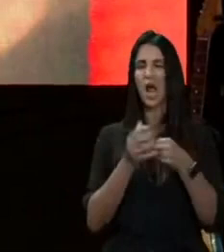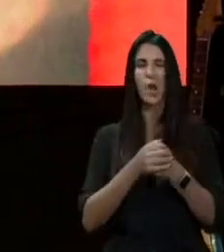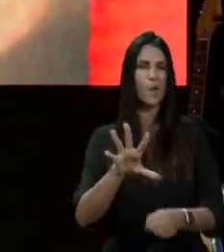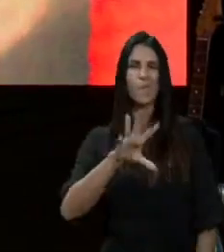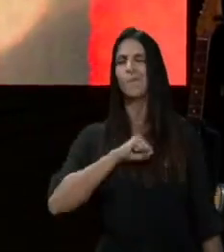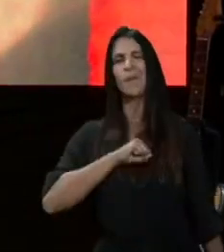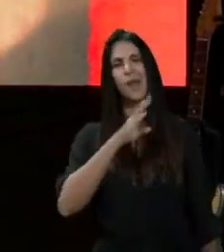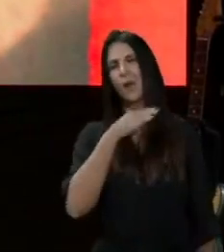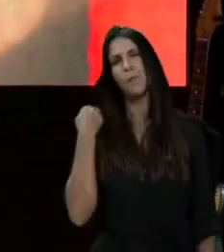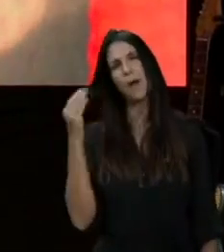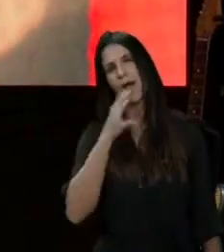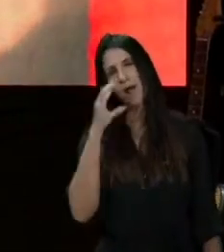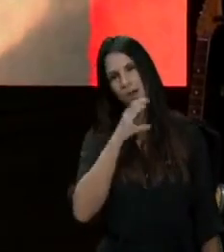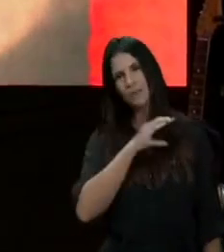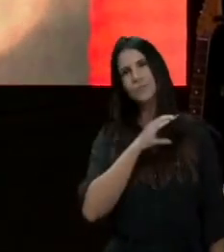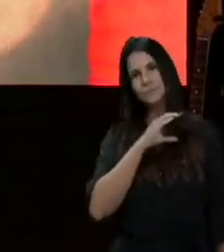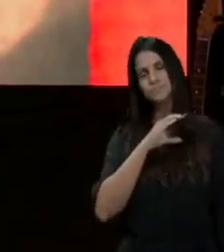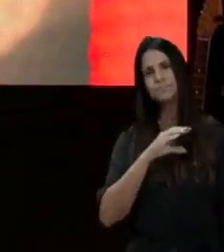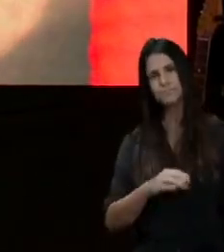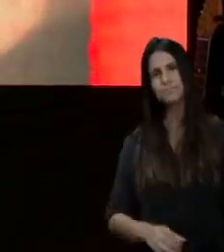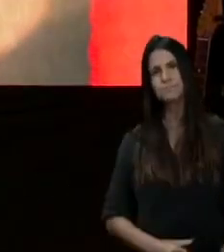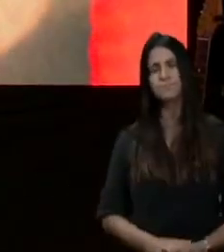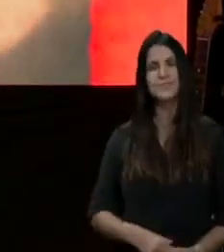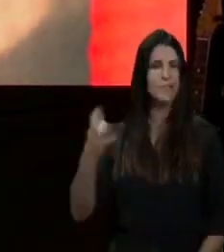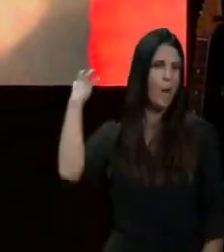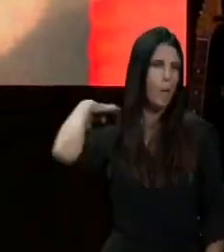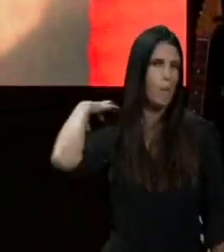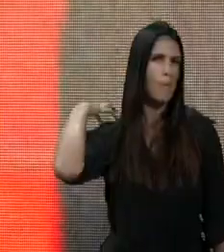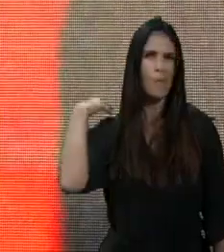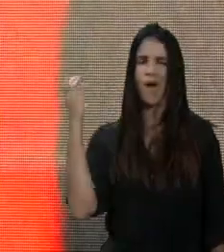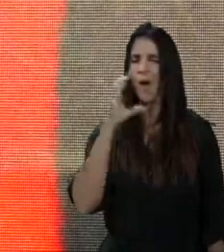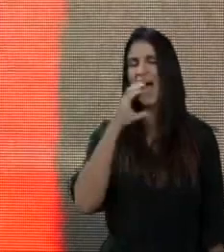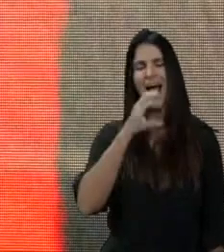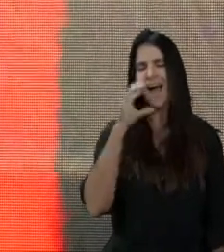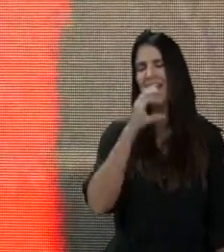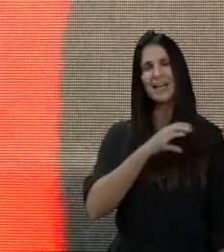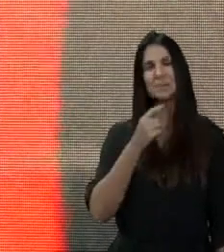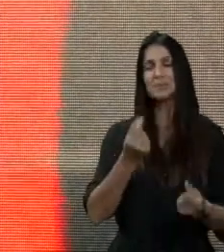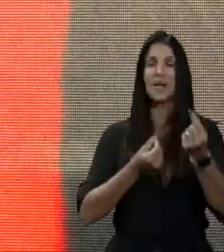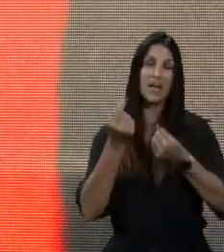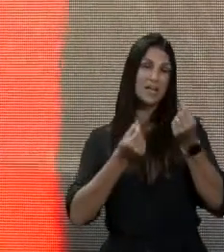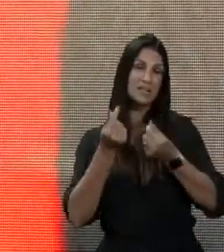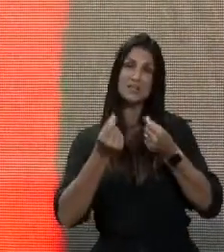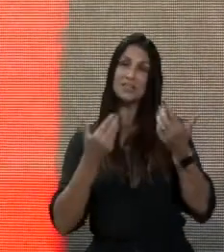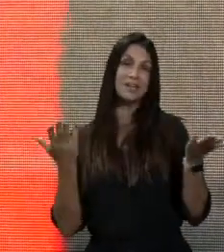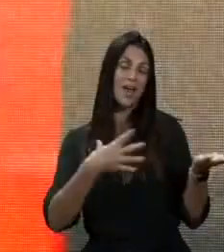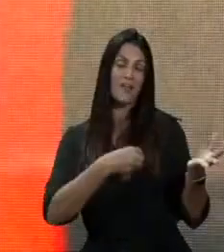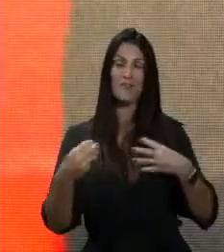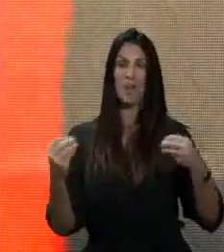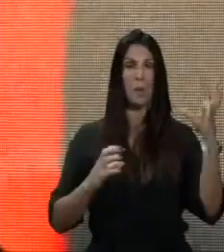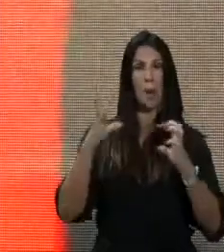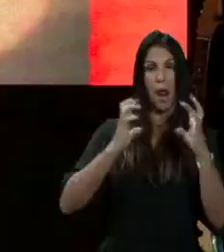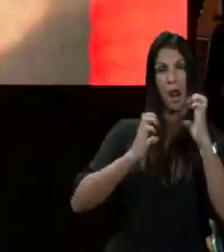acaba com a tua vida assim ó detona o teu pulmão e o teu dinheiro tossir andavam brigam com outra nunca mais vamos se